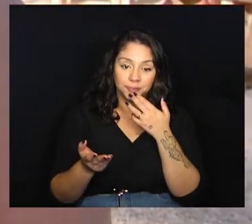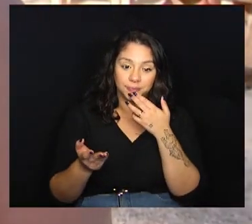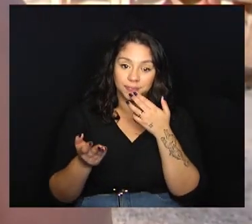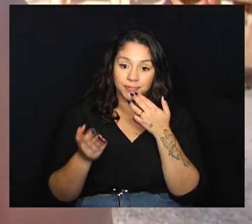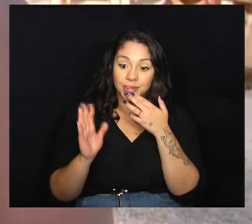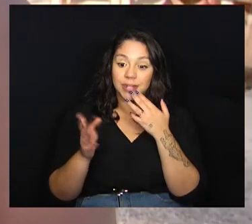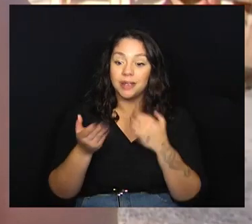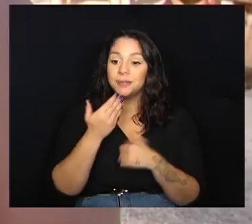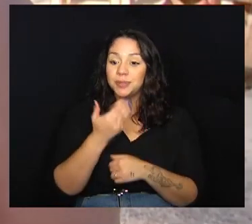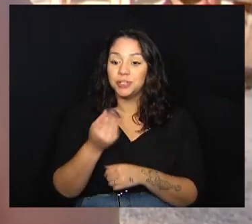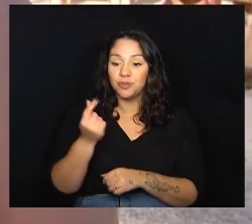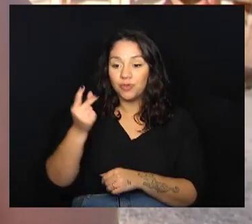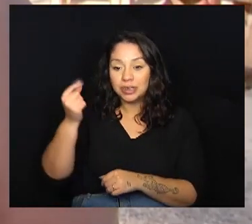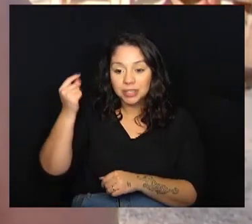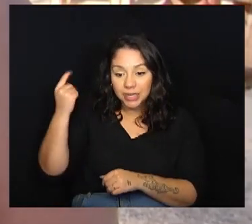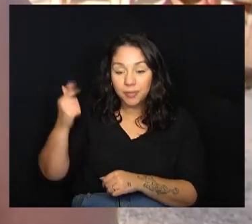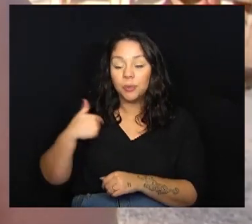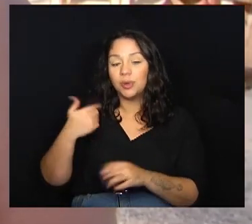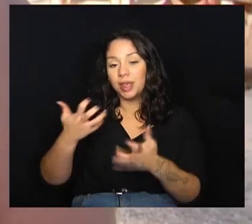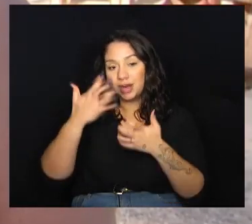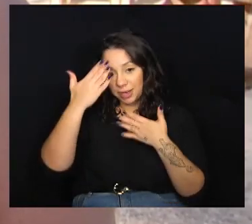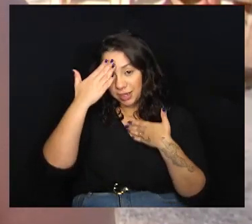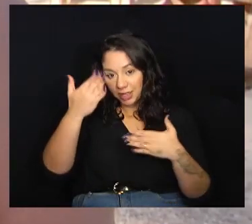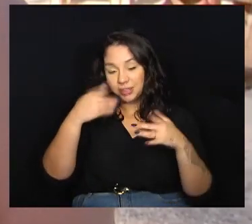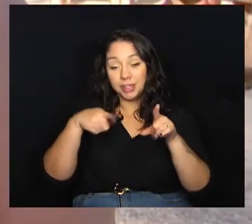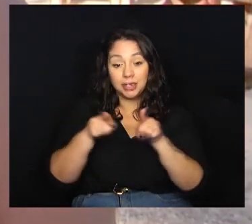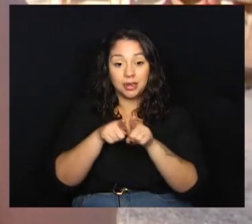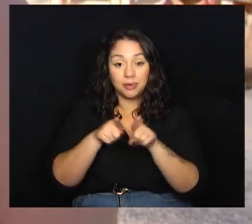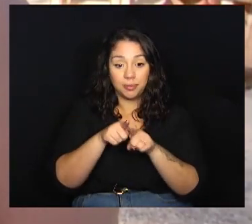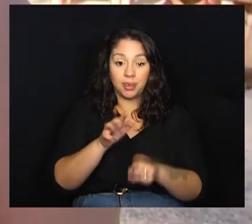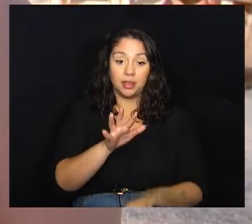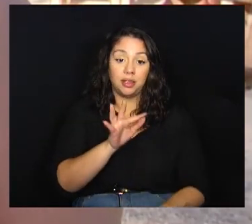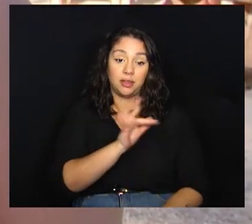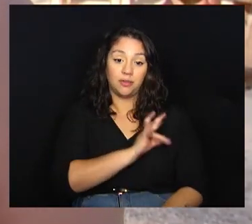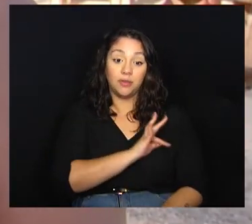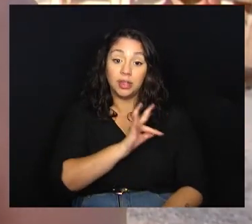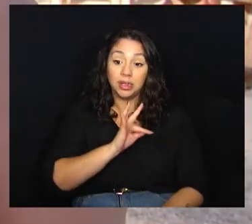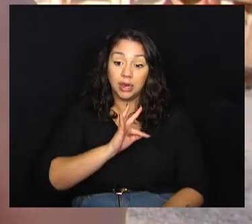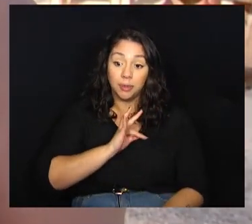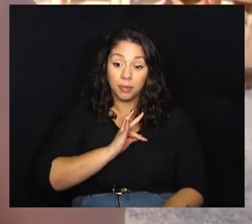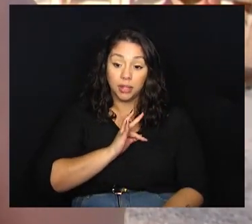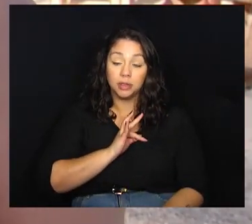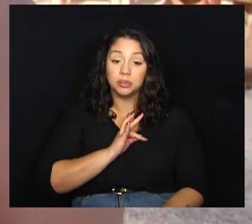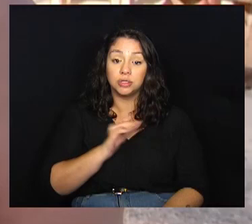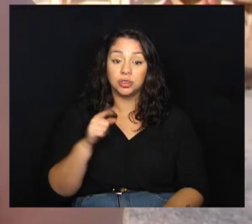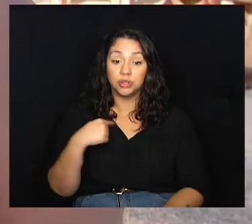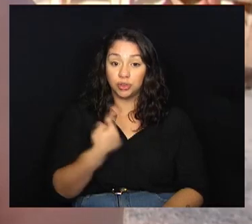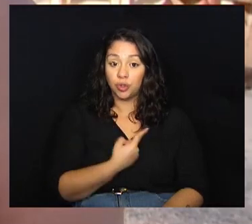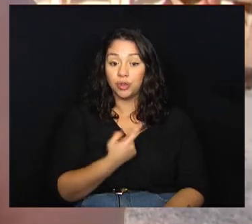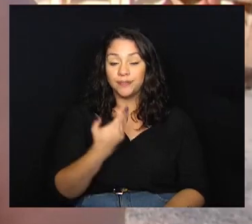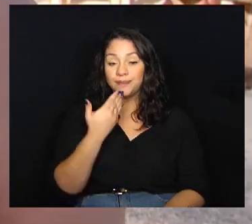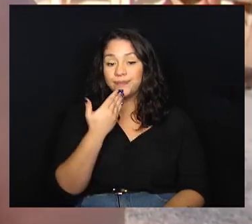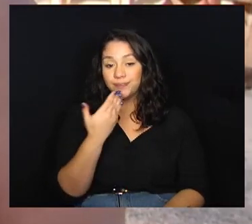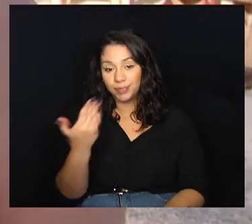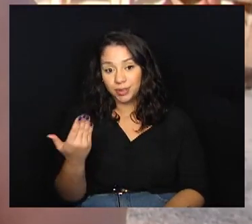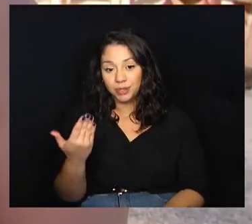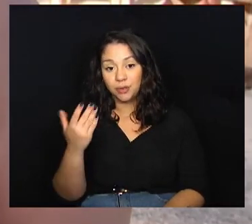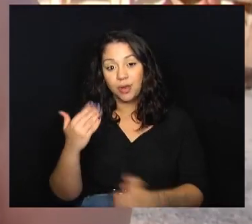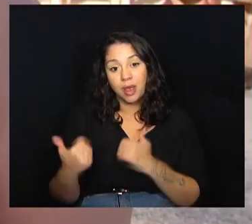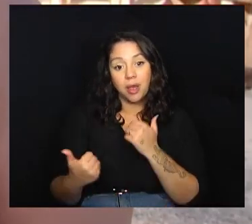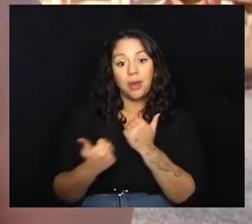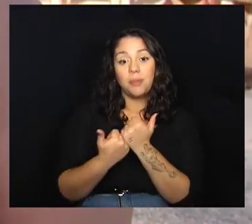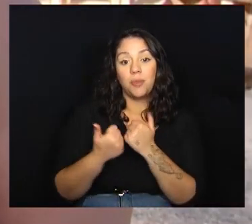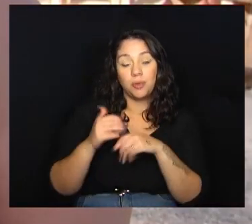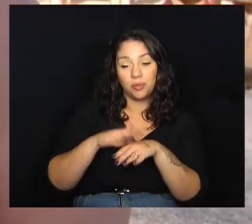faz tempo. Quero agradecer até o bispo Fernando Mendes, que a gente, né, pediu para ele um apoio para fazer